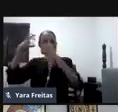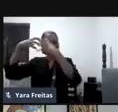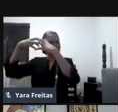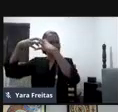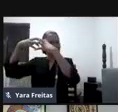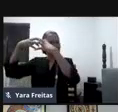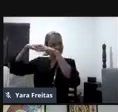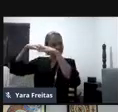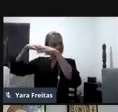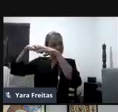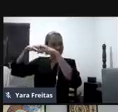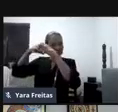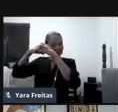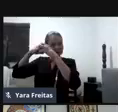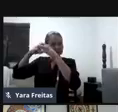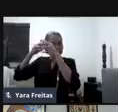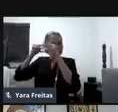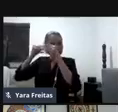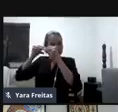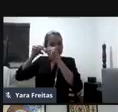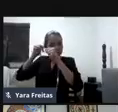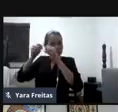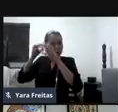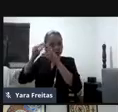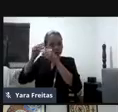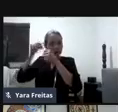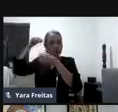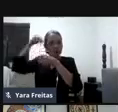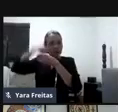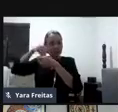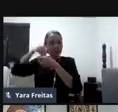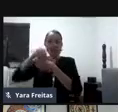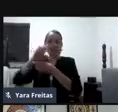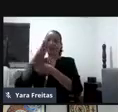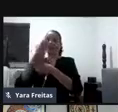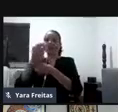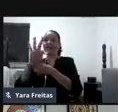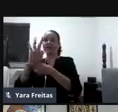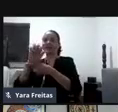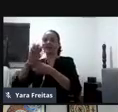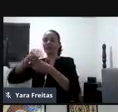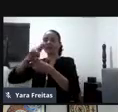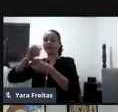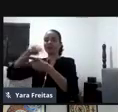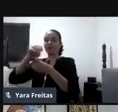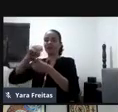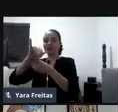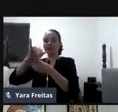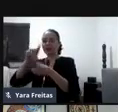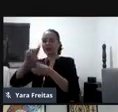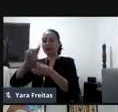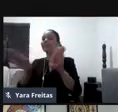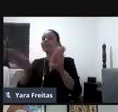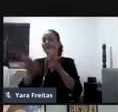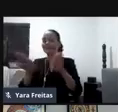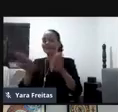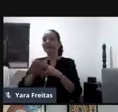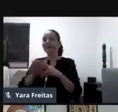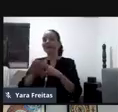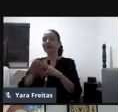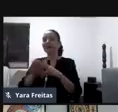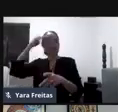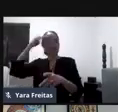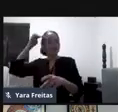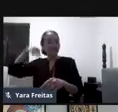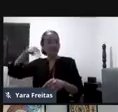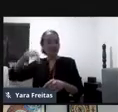maior neurodegeneração, depósito de beta-amiloide e, sim, leva a demência também, além de tudo que a